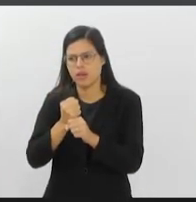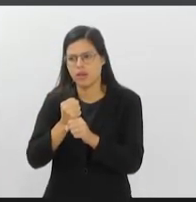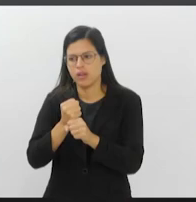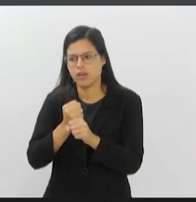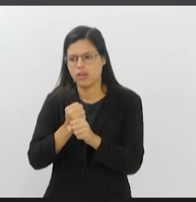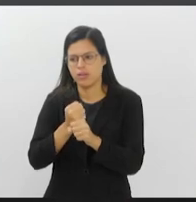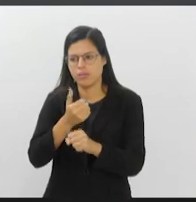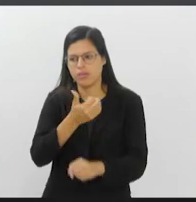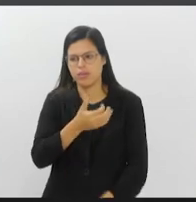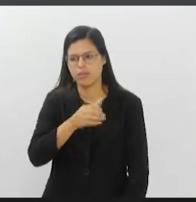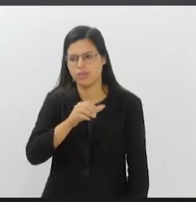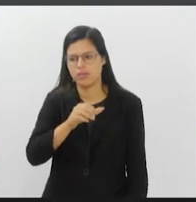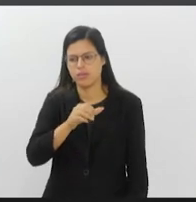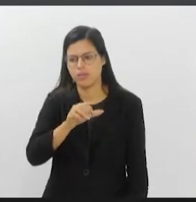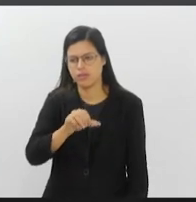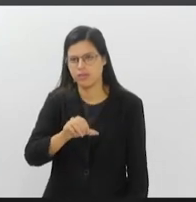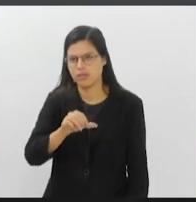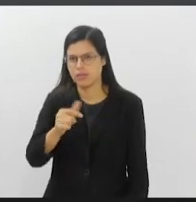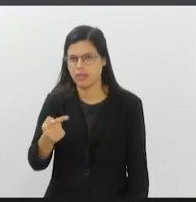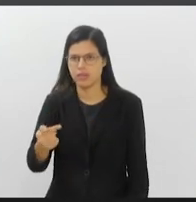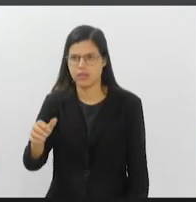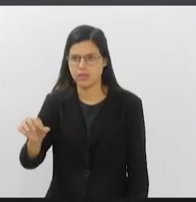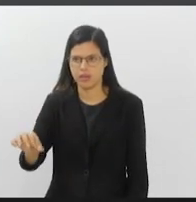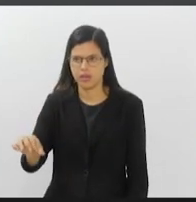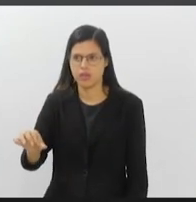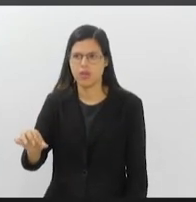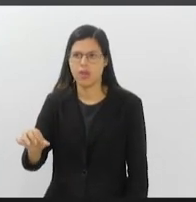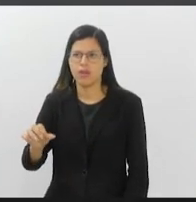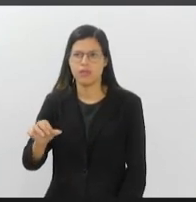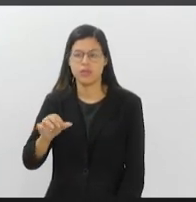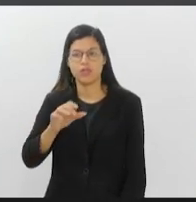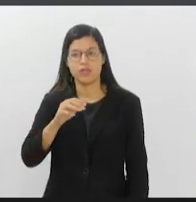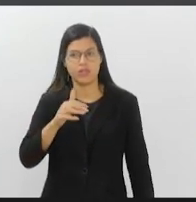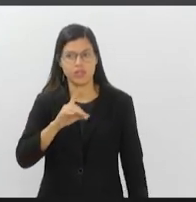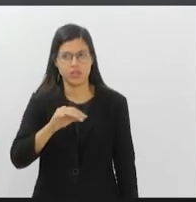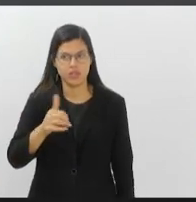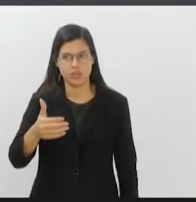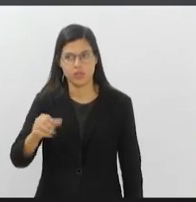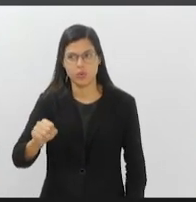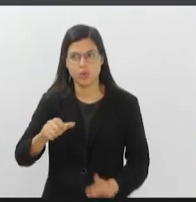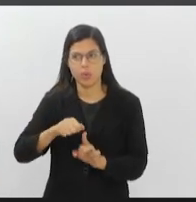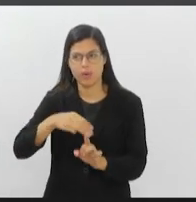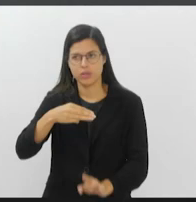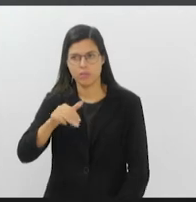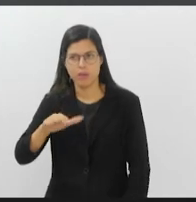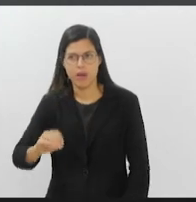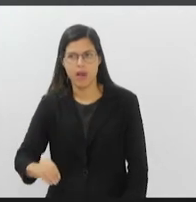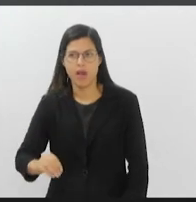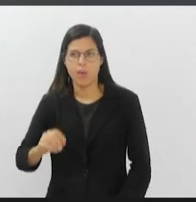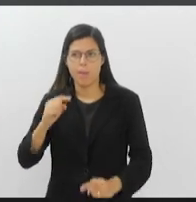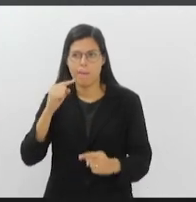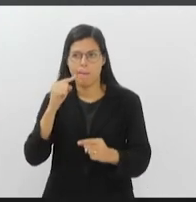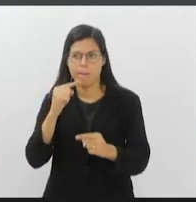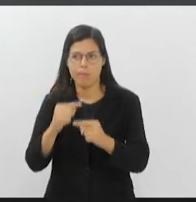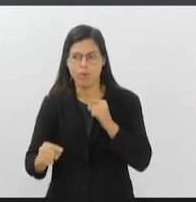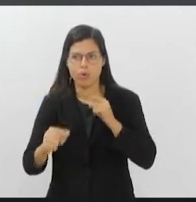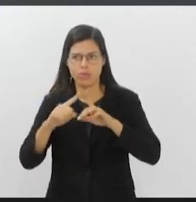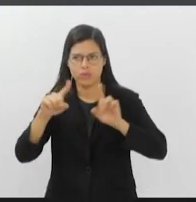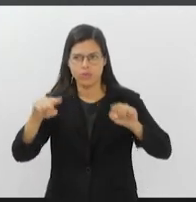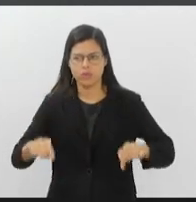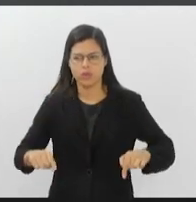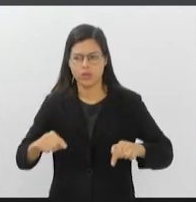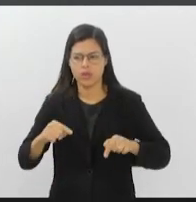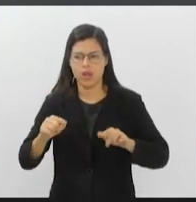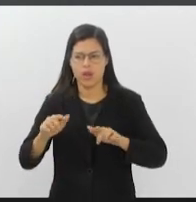2079. Primeiro ano que, em 18 de maio, o secretário de saúde proibiu dos funcionários participar da nossa festa. E quando